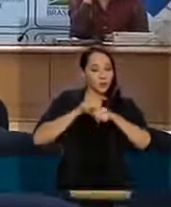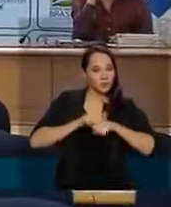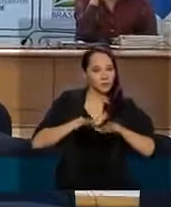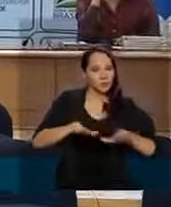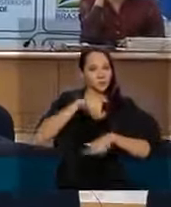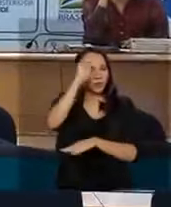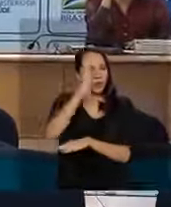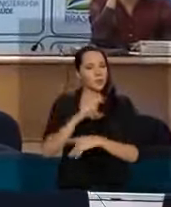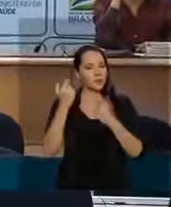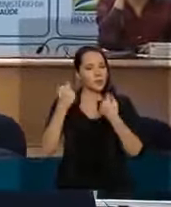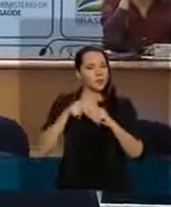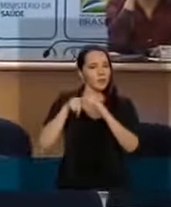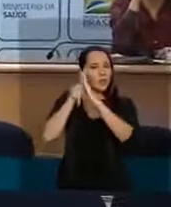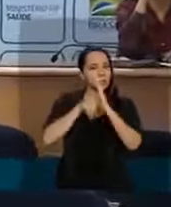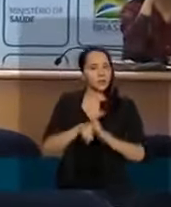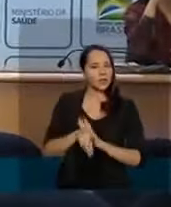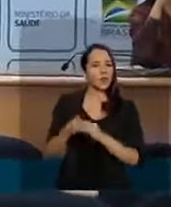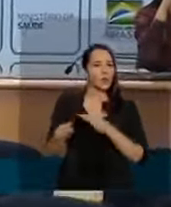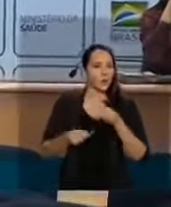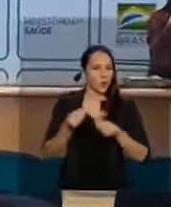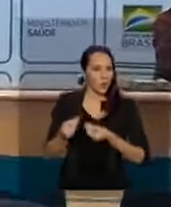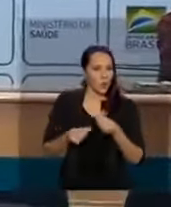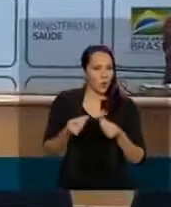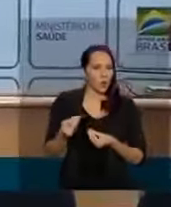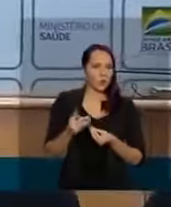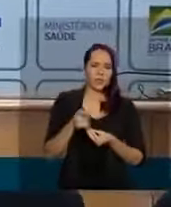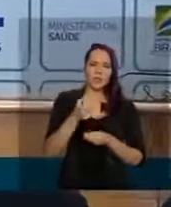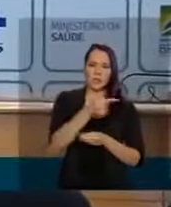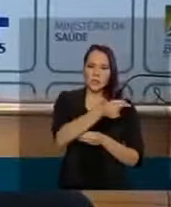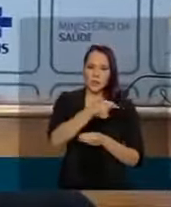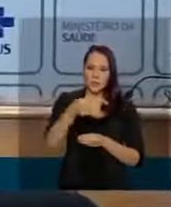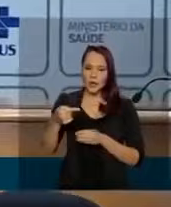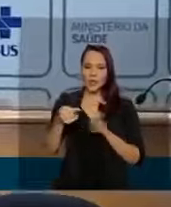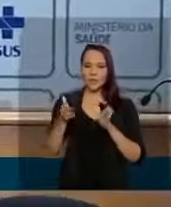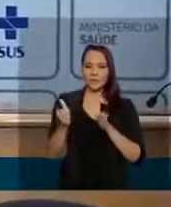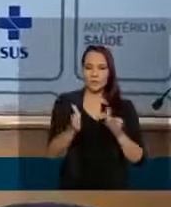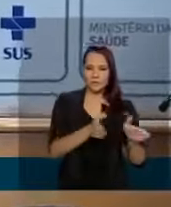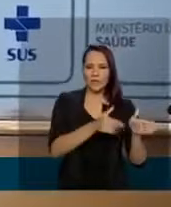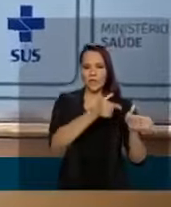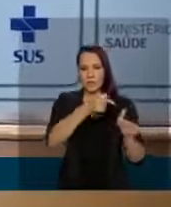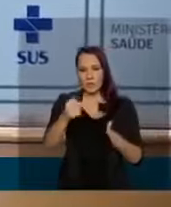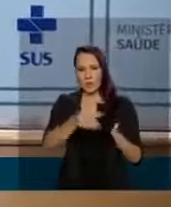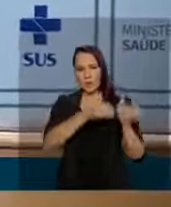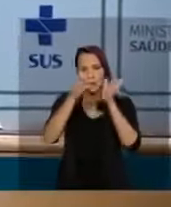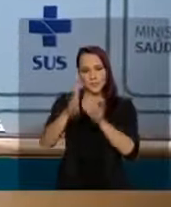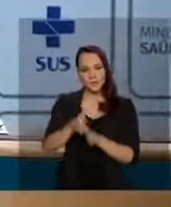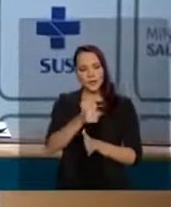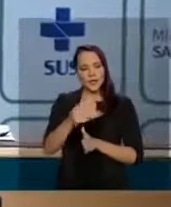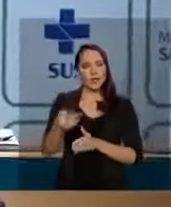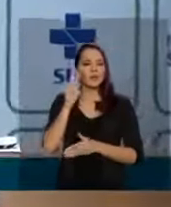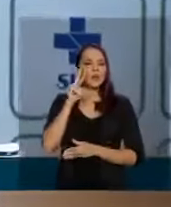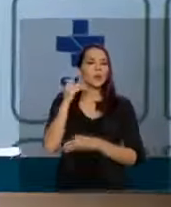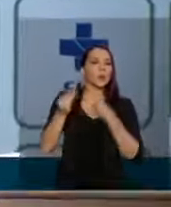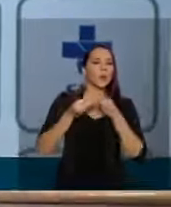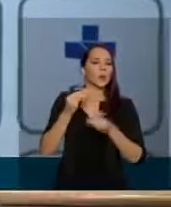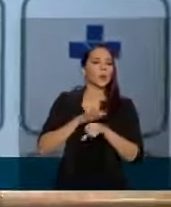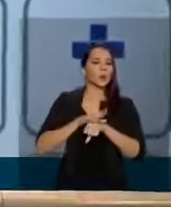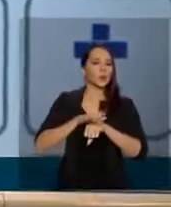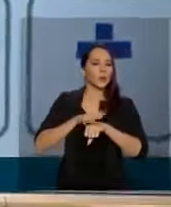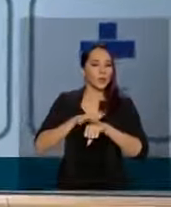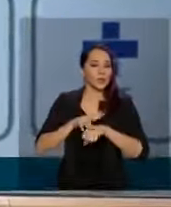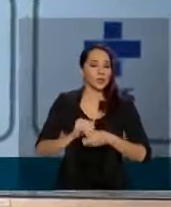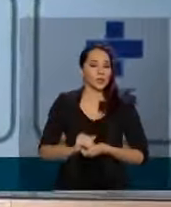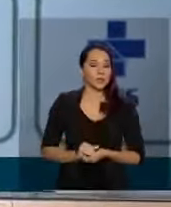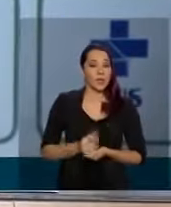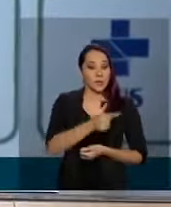gente precisa analisar, como temos feito semanalmente, né, o comportamento da doença